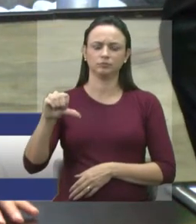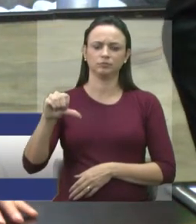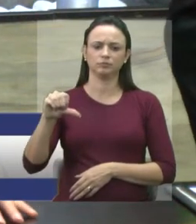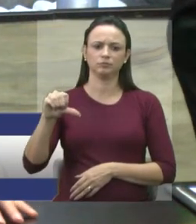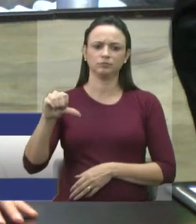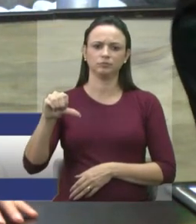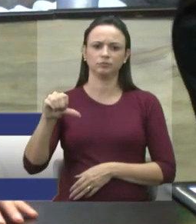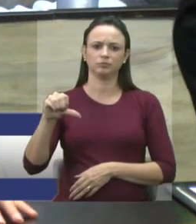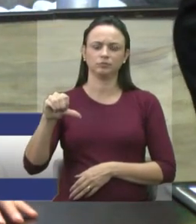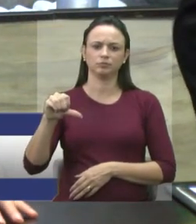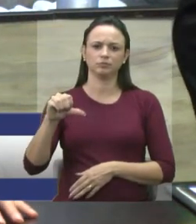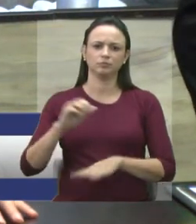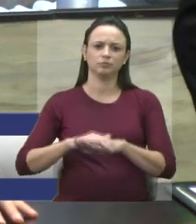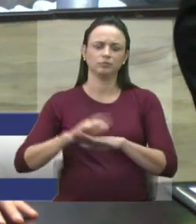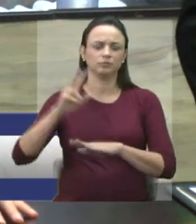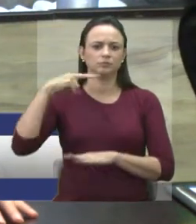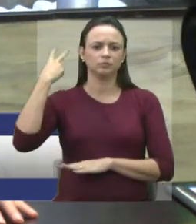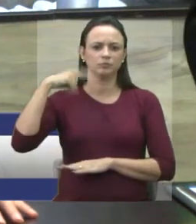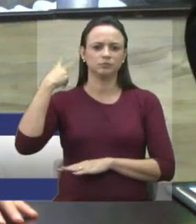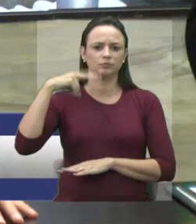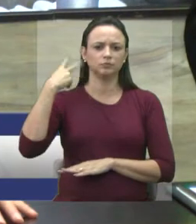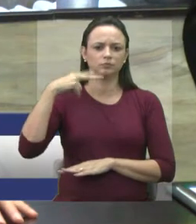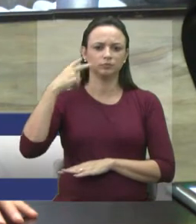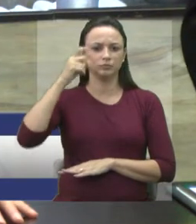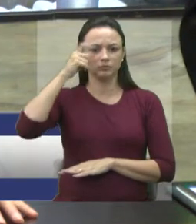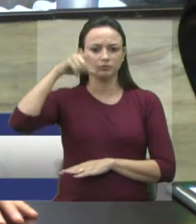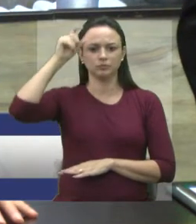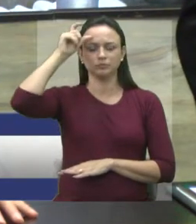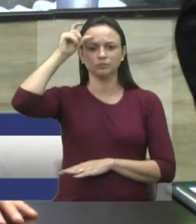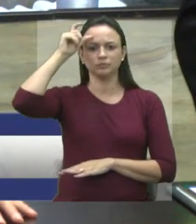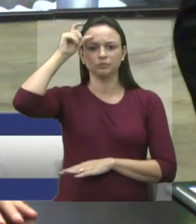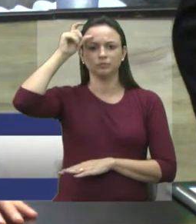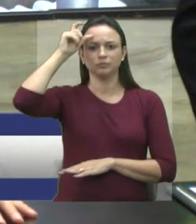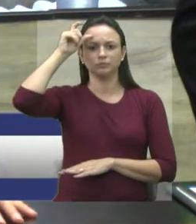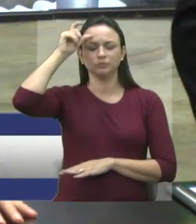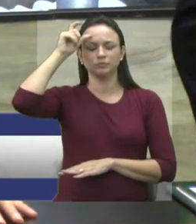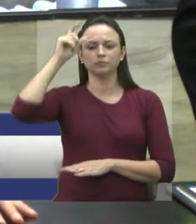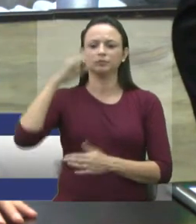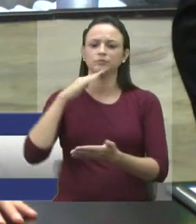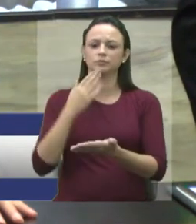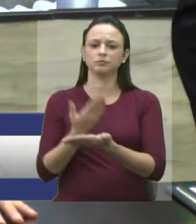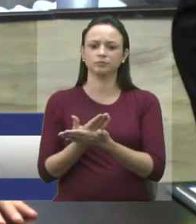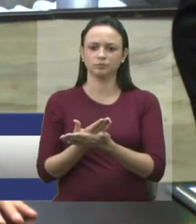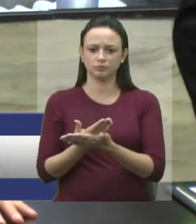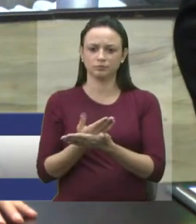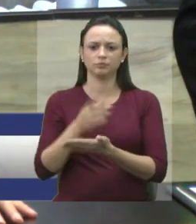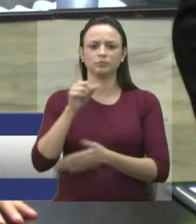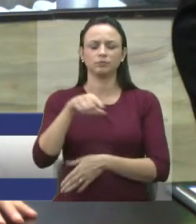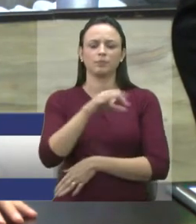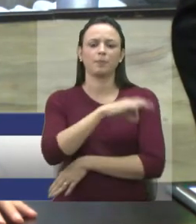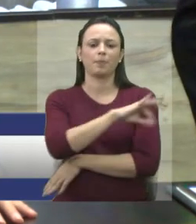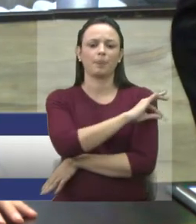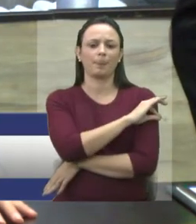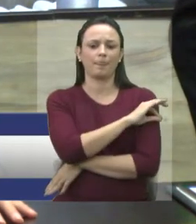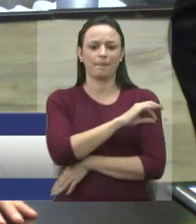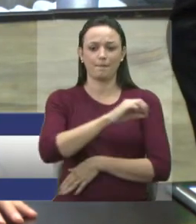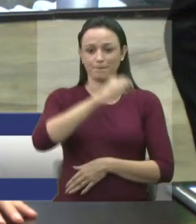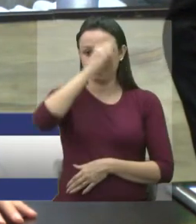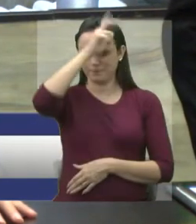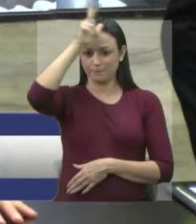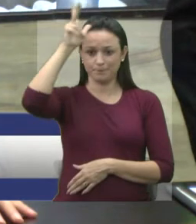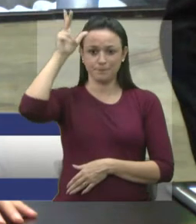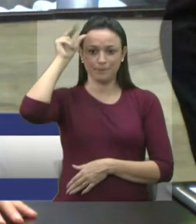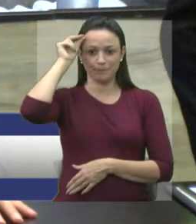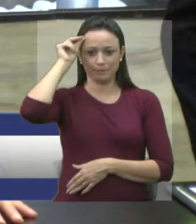624/2019. Autoria vereador Fernando Barbieri. Requerendo ao senhor prefeito municipal